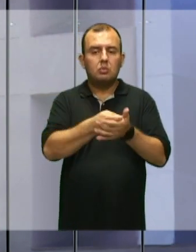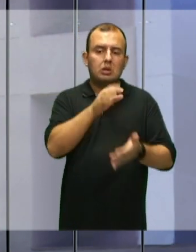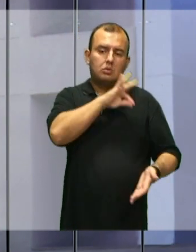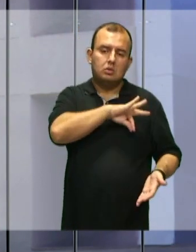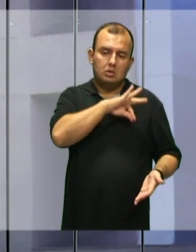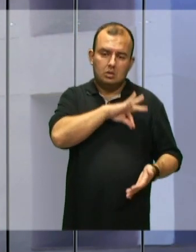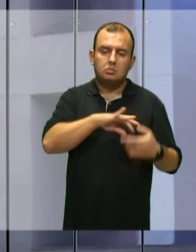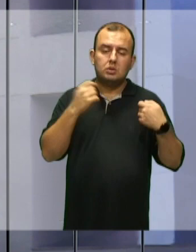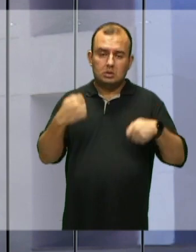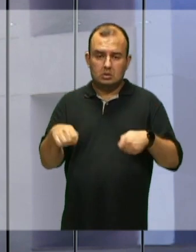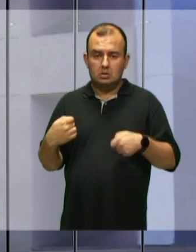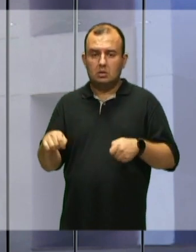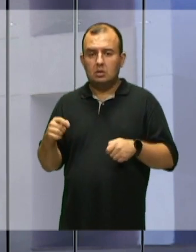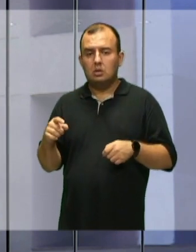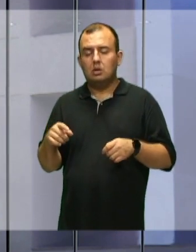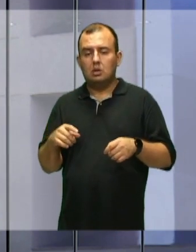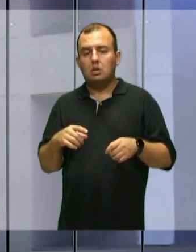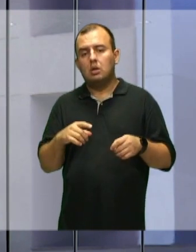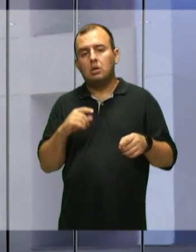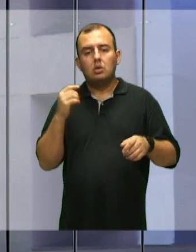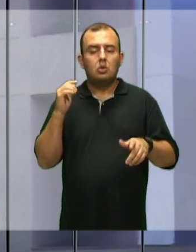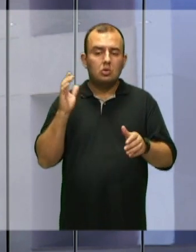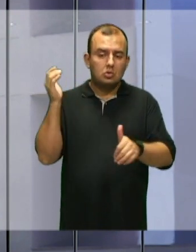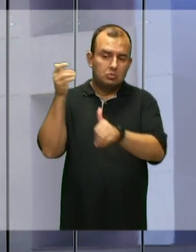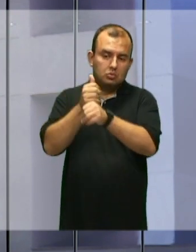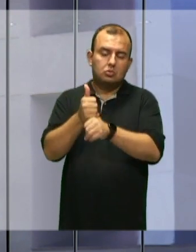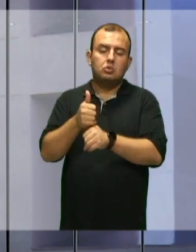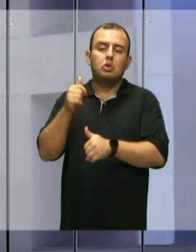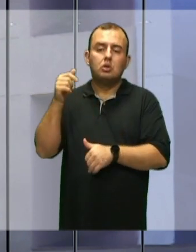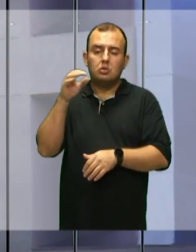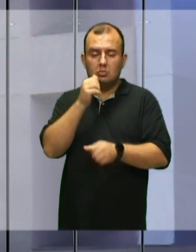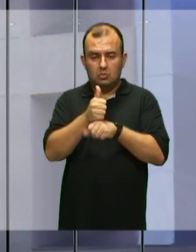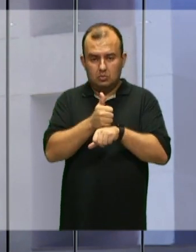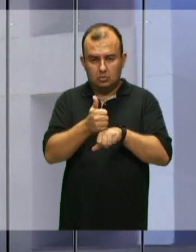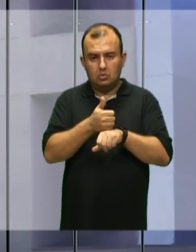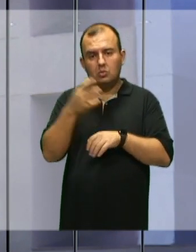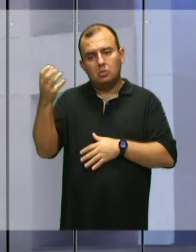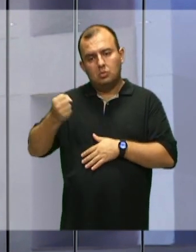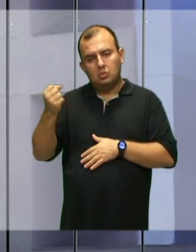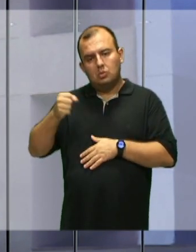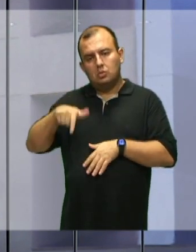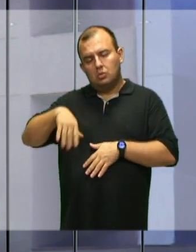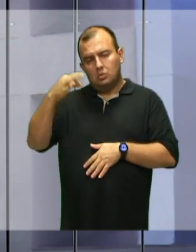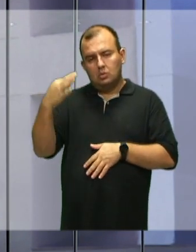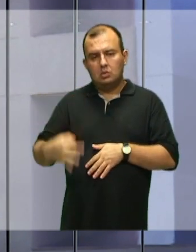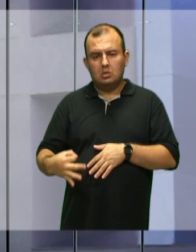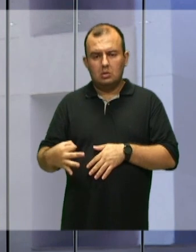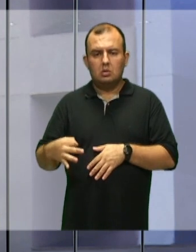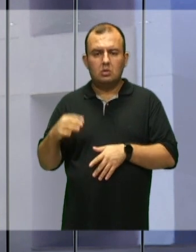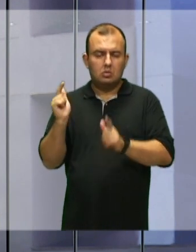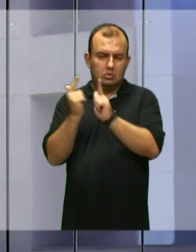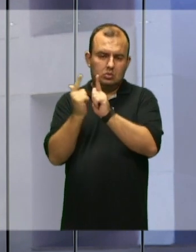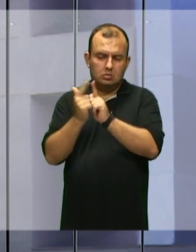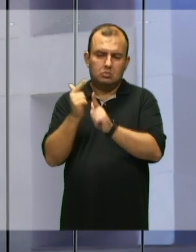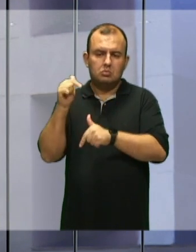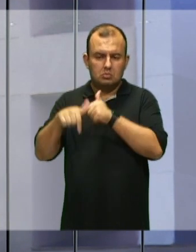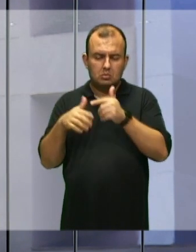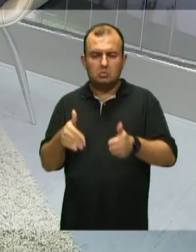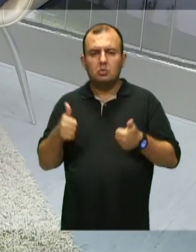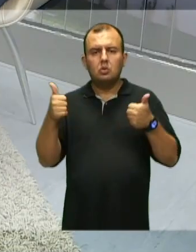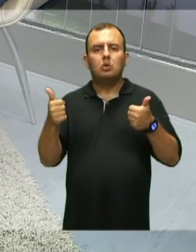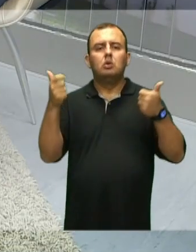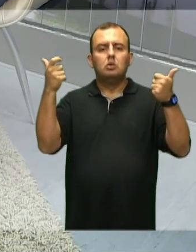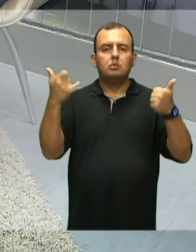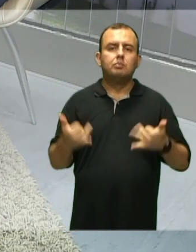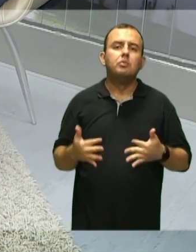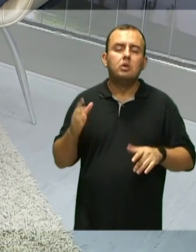qualquer forma então sim nós temos que substituir esse profissional que se aposentou até para trazer a qualidade do ambiente de trabalho a qualidade do atendimento então a fala